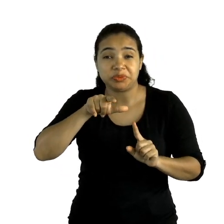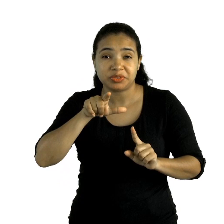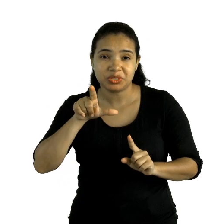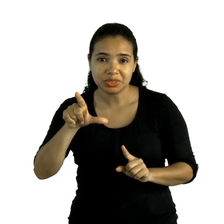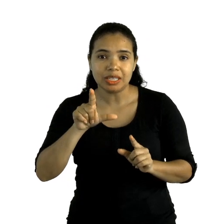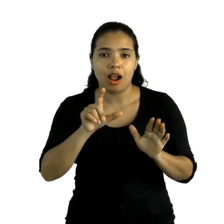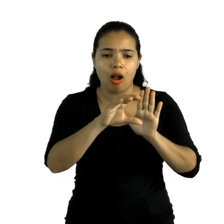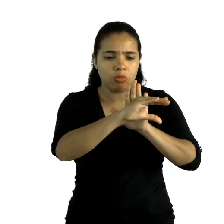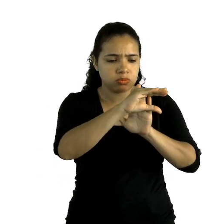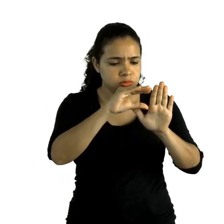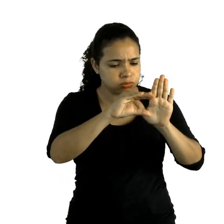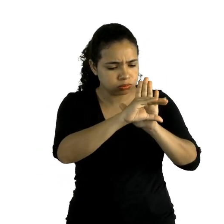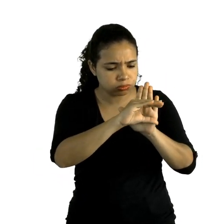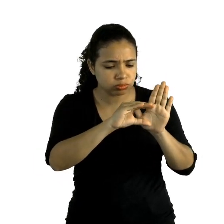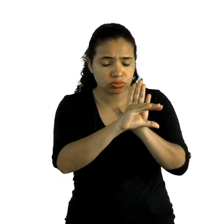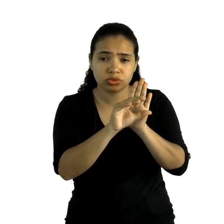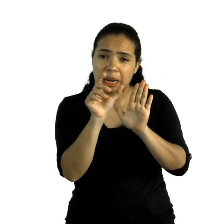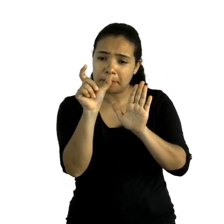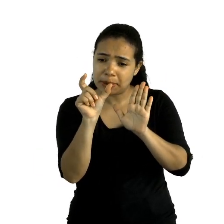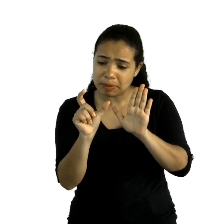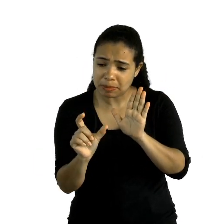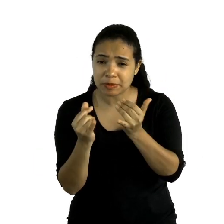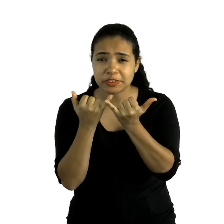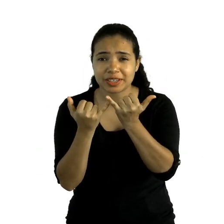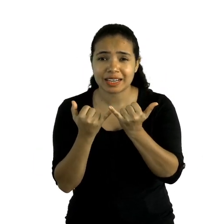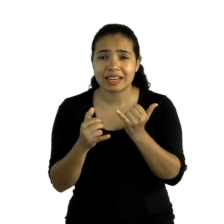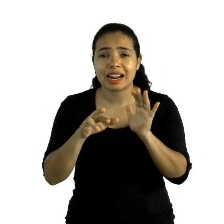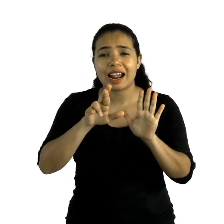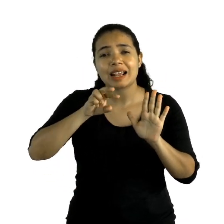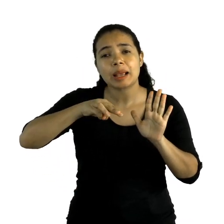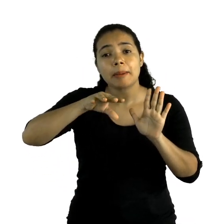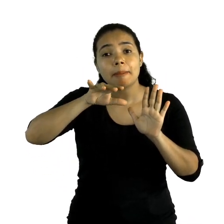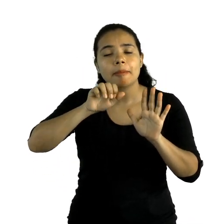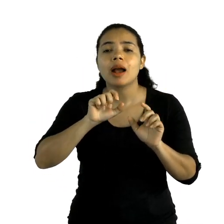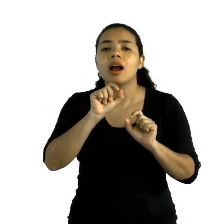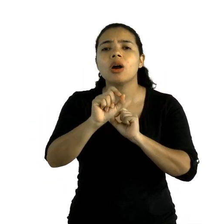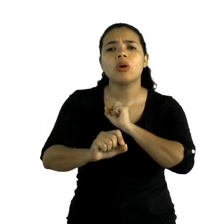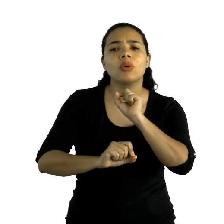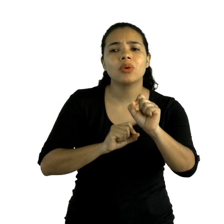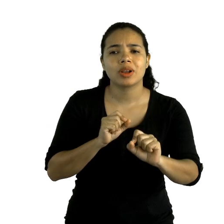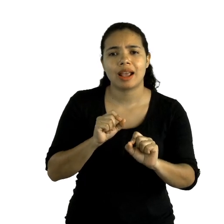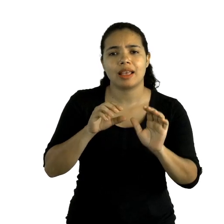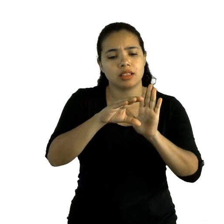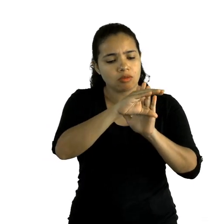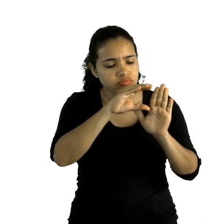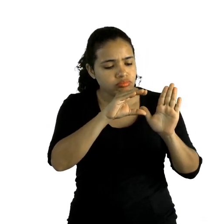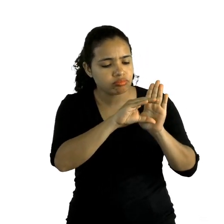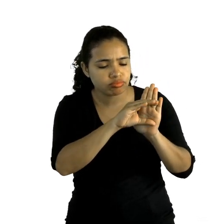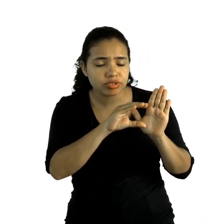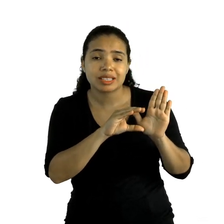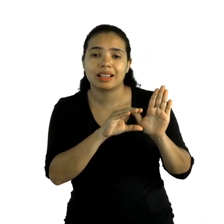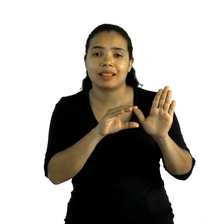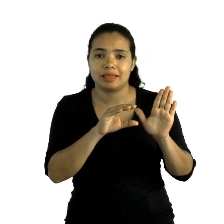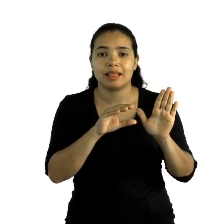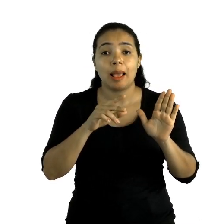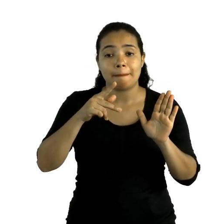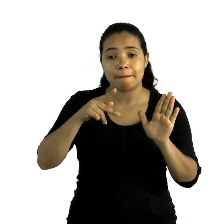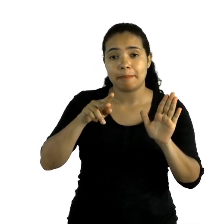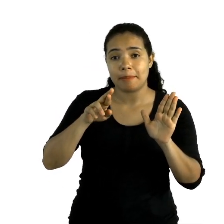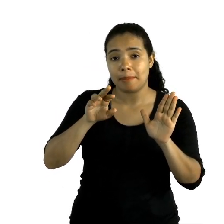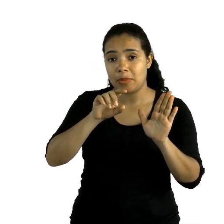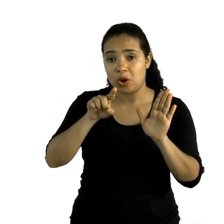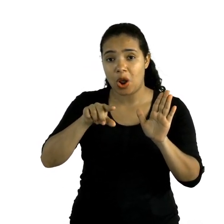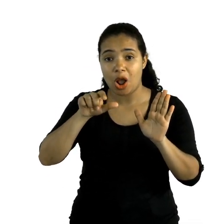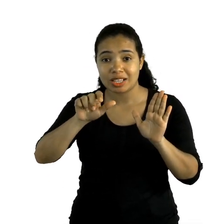Nesse poema tem rimas. Nós temos um par de rima nesse poema, que é prosa